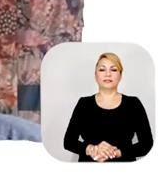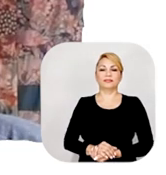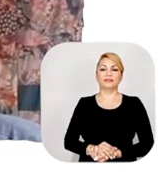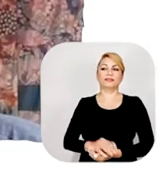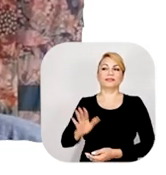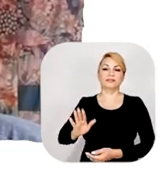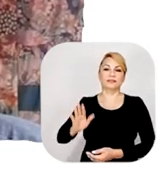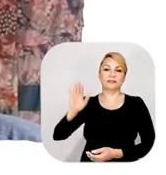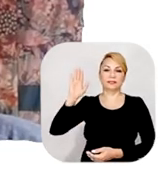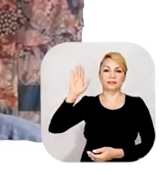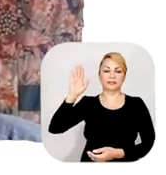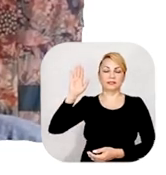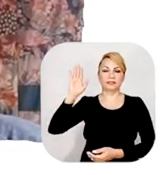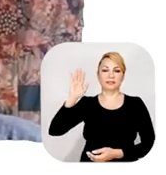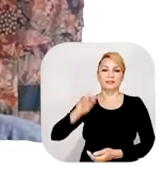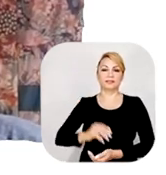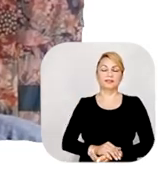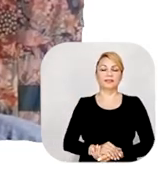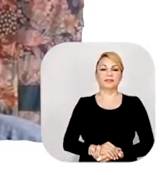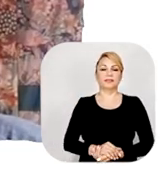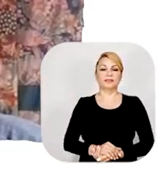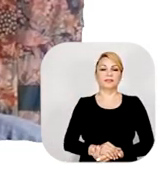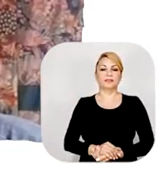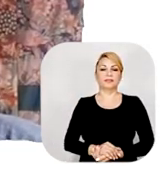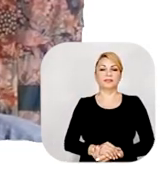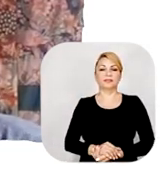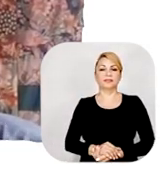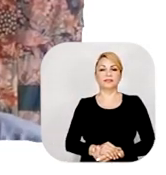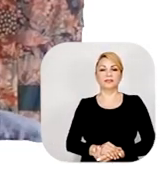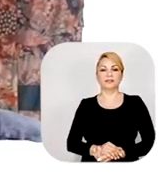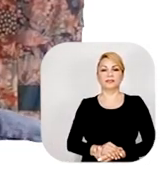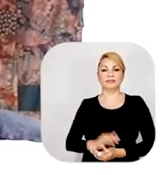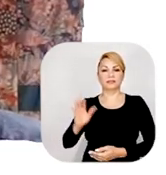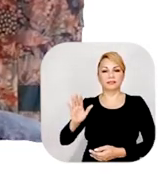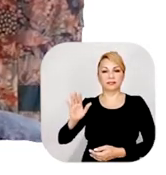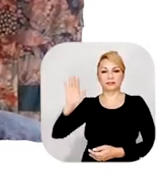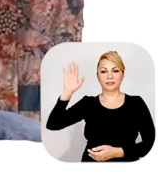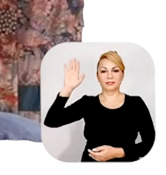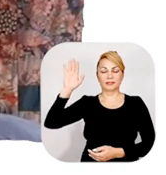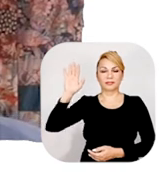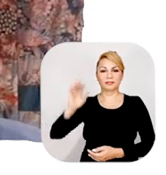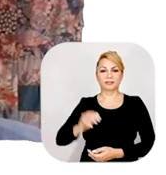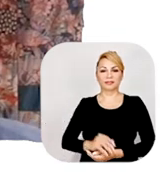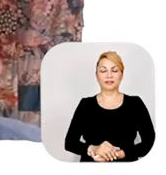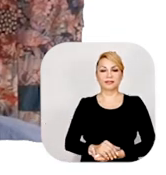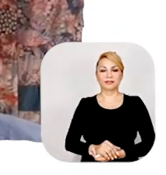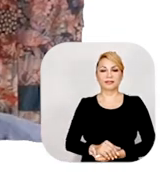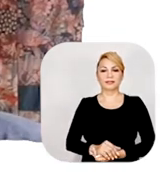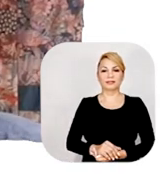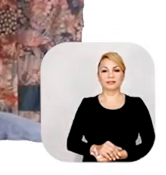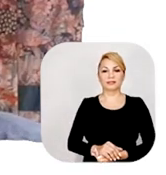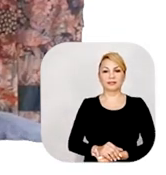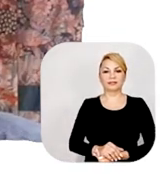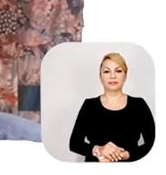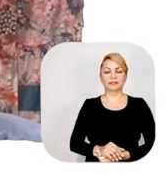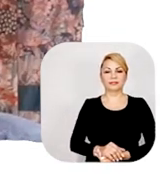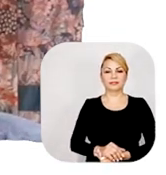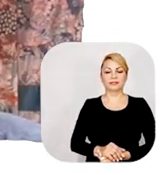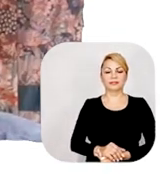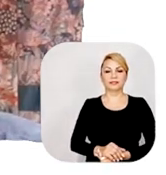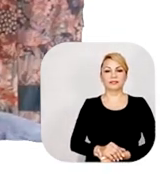Cupeni Tupari. Presente. Tigui Tupari. Presente.